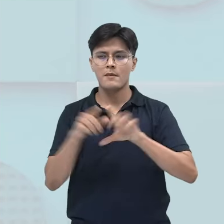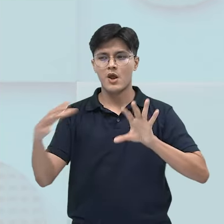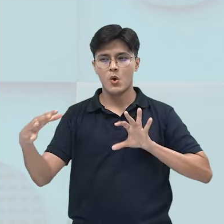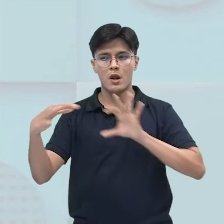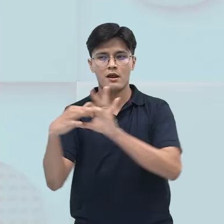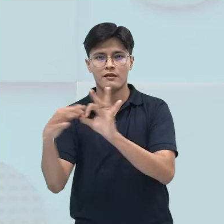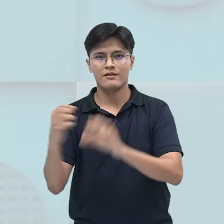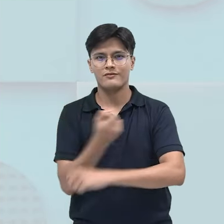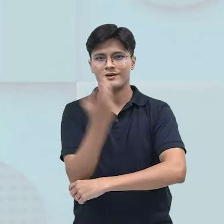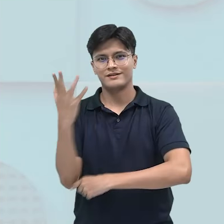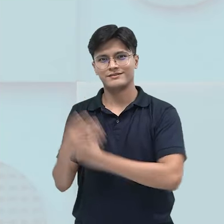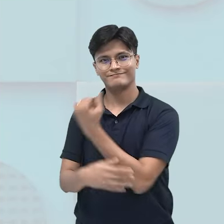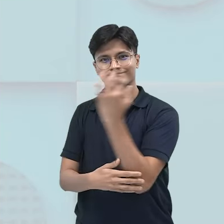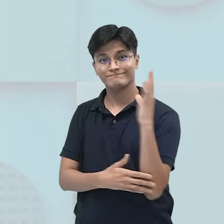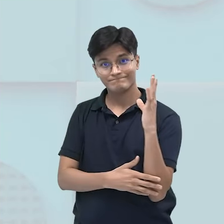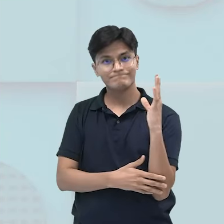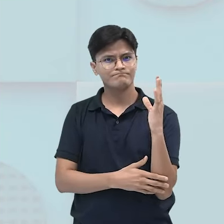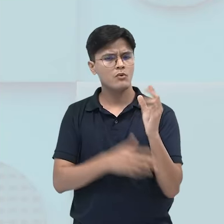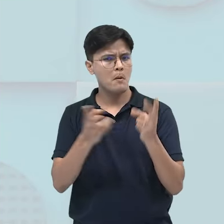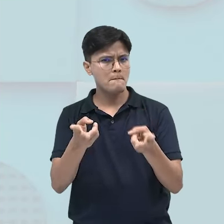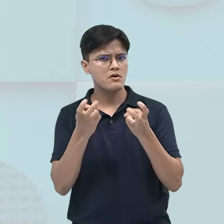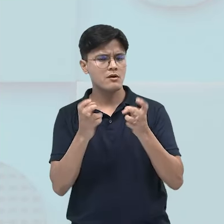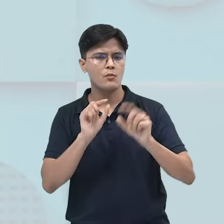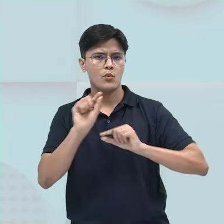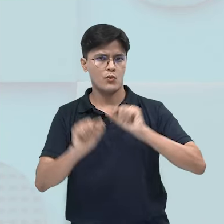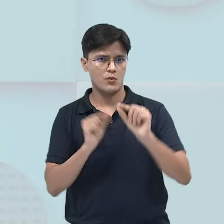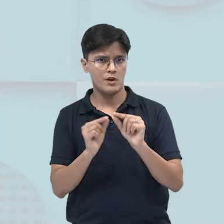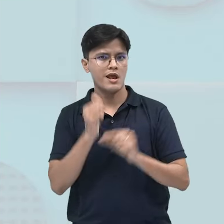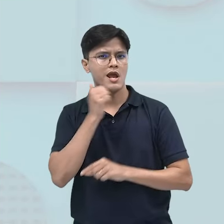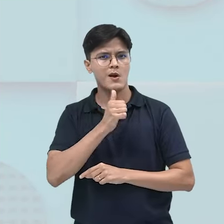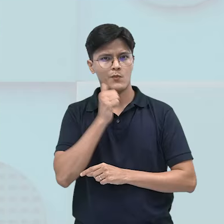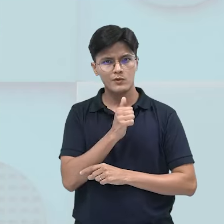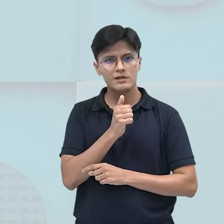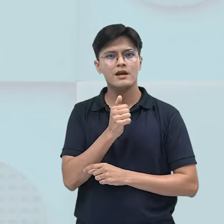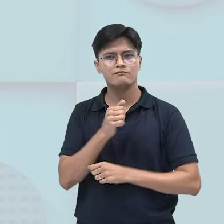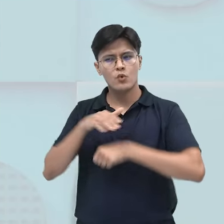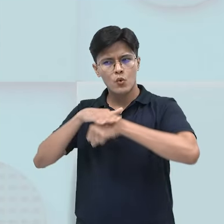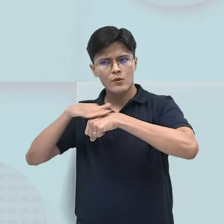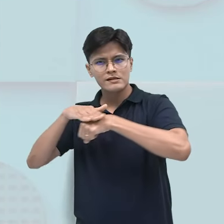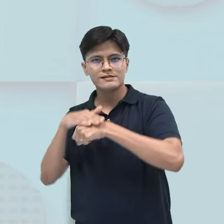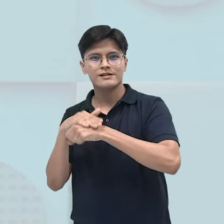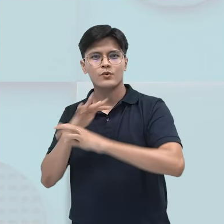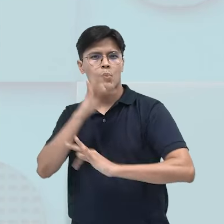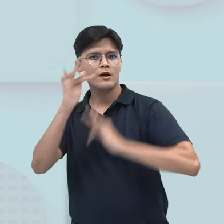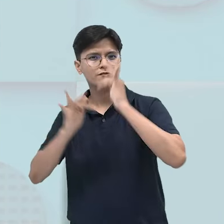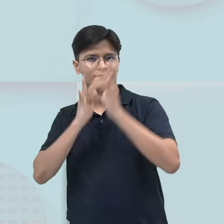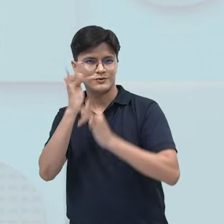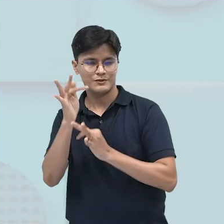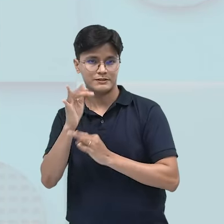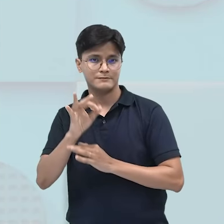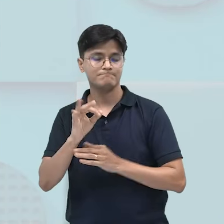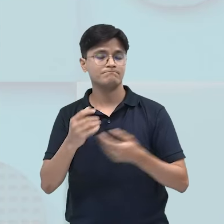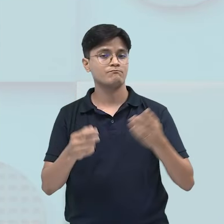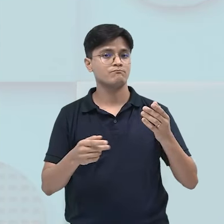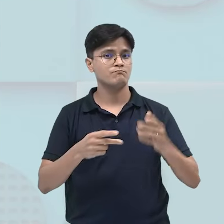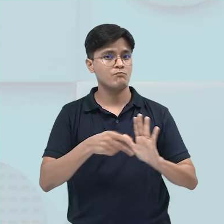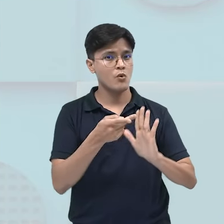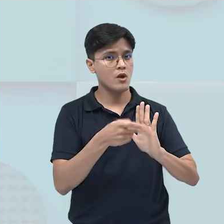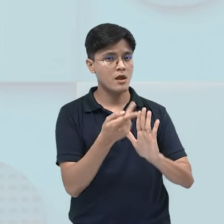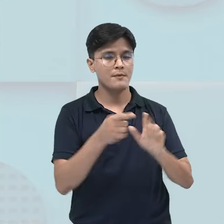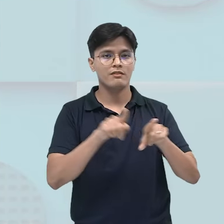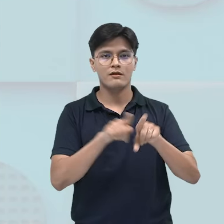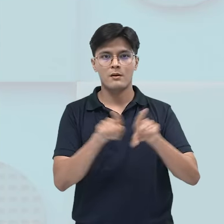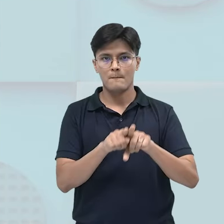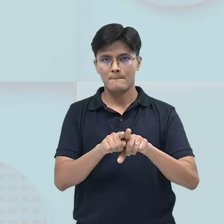Veja que ela estava no campo falando com as flores. E esse poema também, ele vai